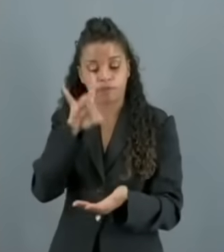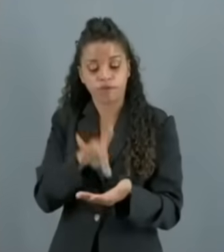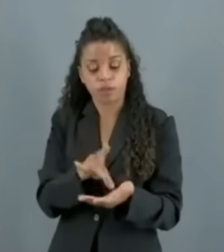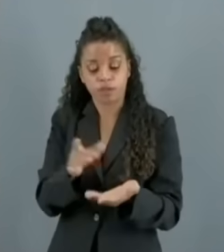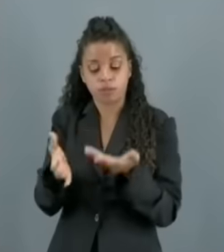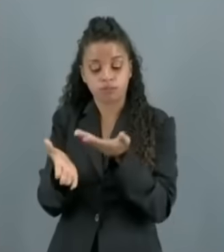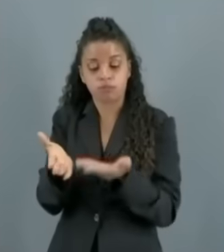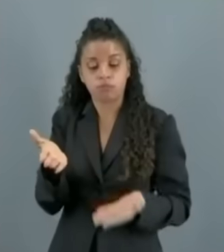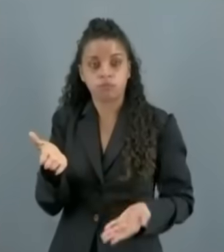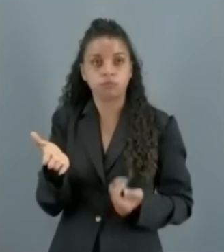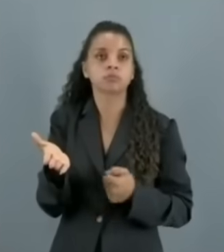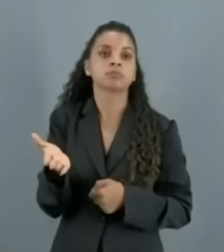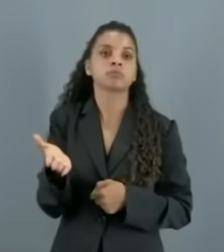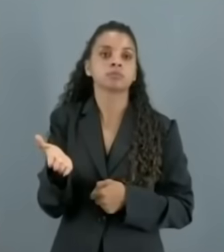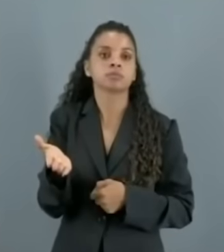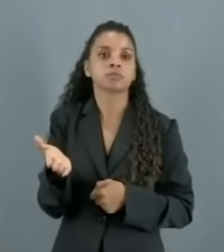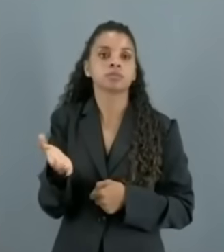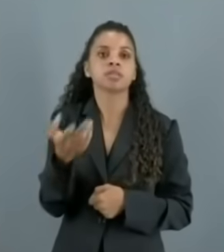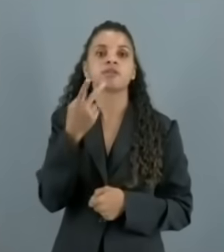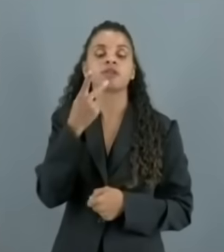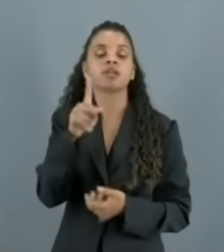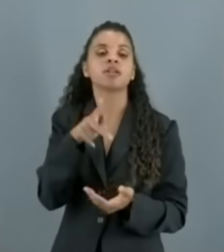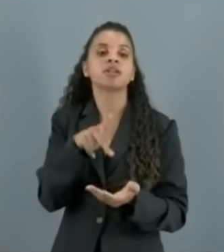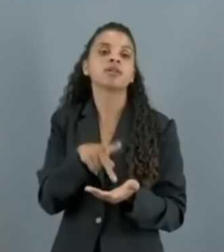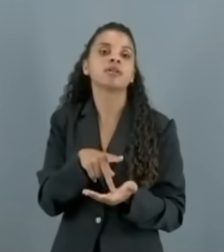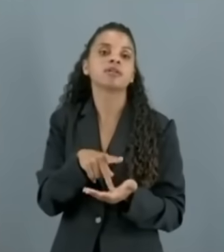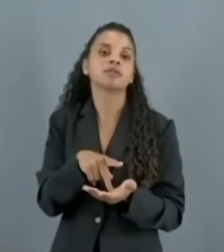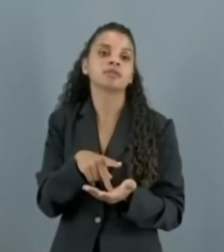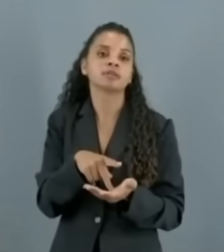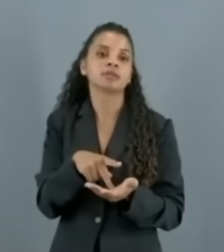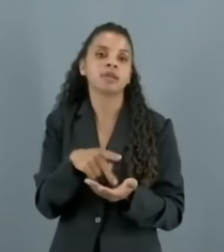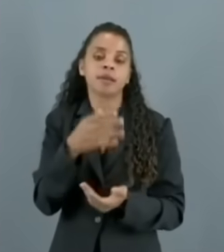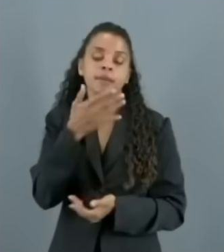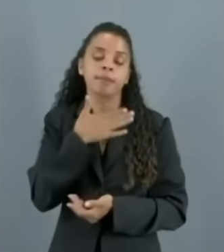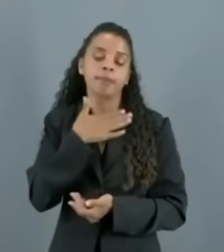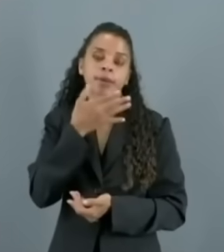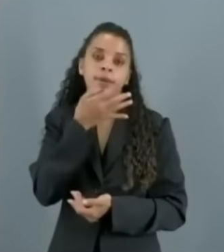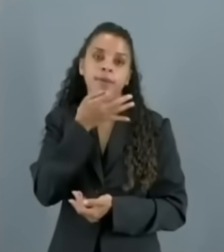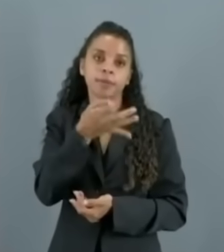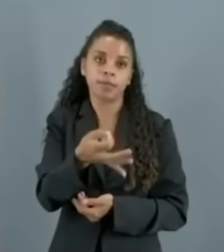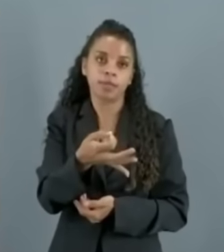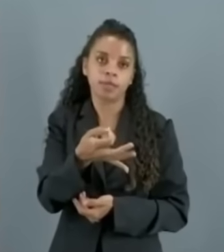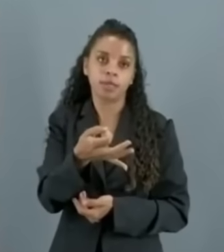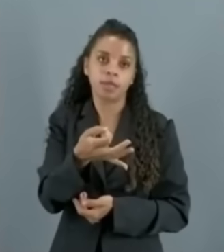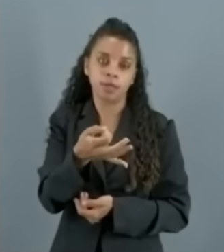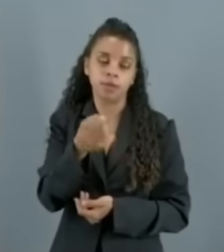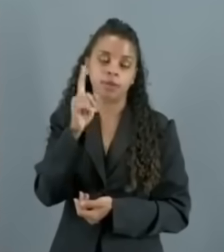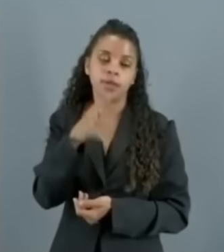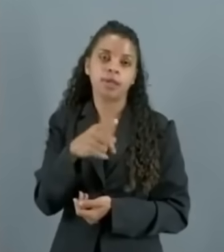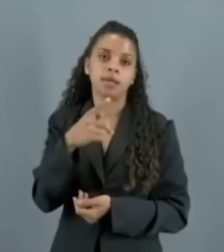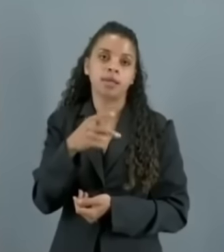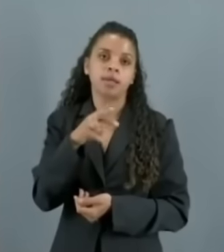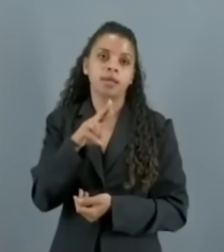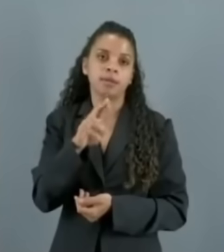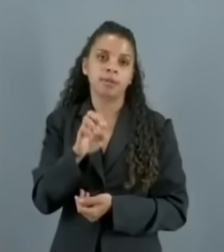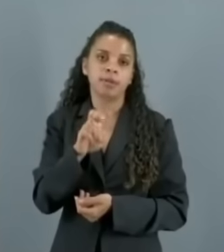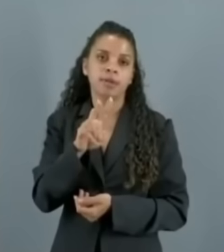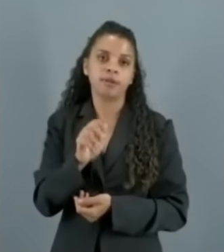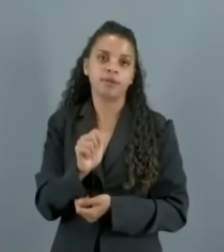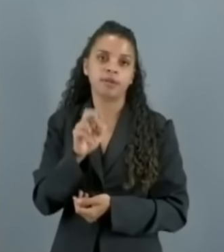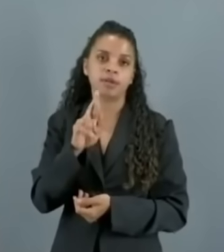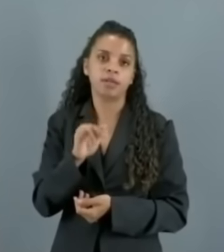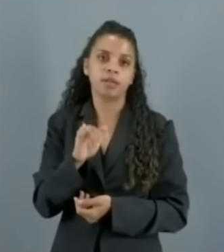que eu estou dizendo aqui é que, além dessa situação, que, na minha opinião, claramente é prevaricação, e eu, inclusive, representei na Comissão de